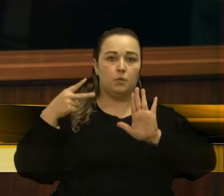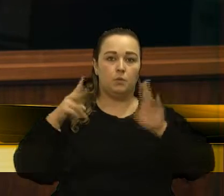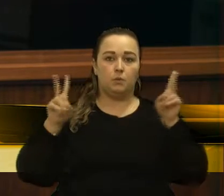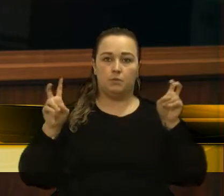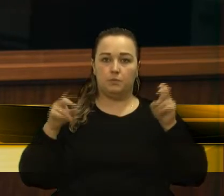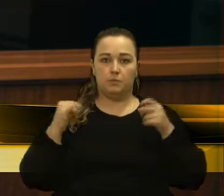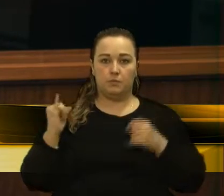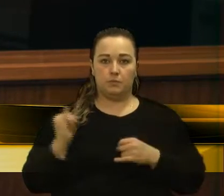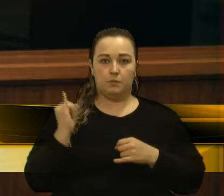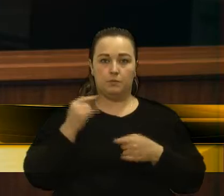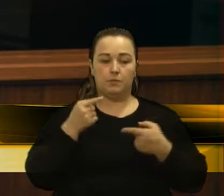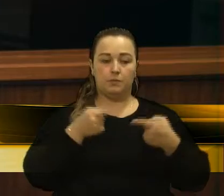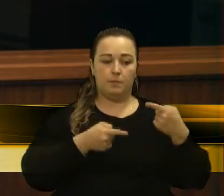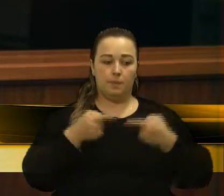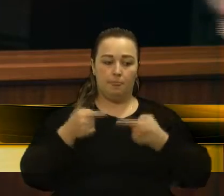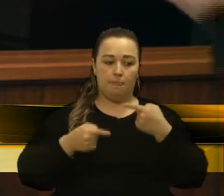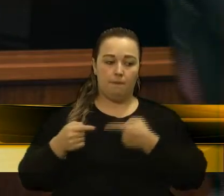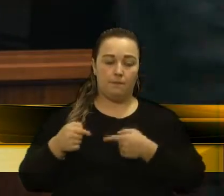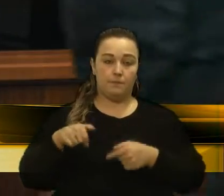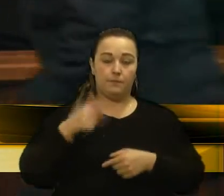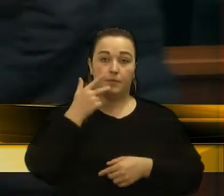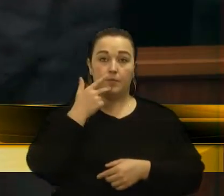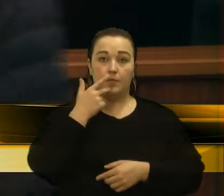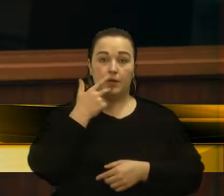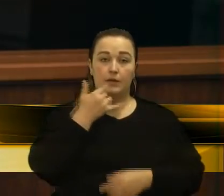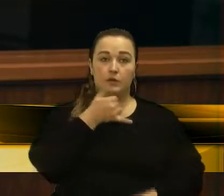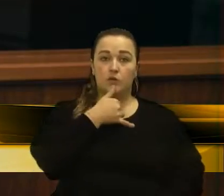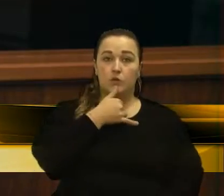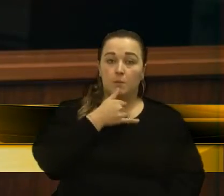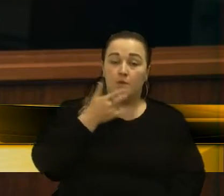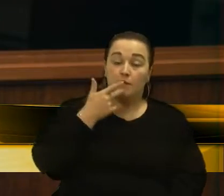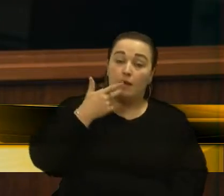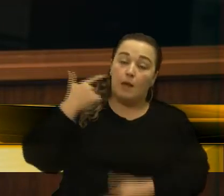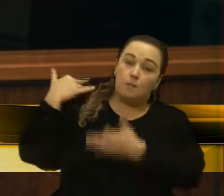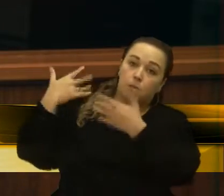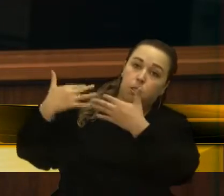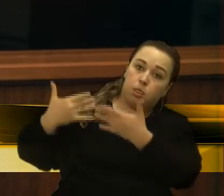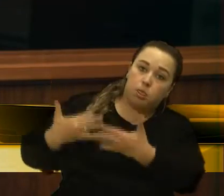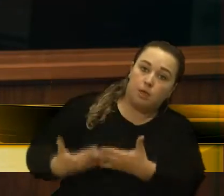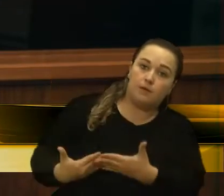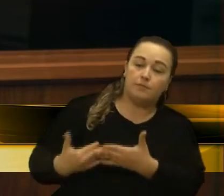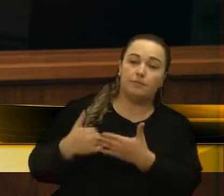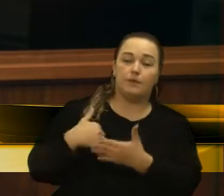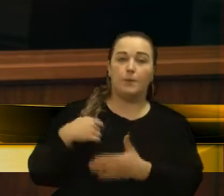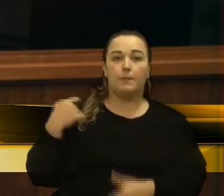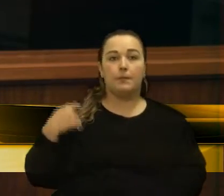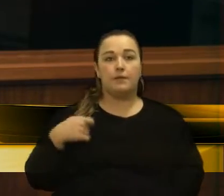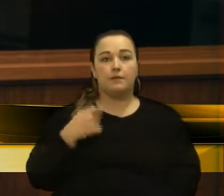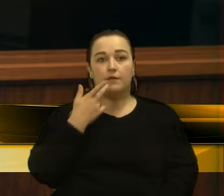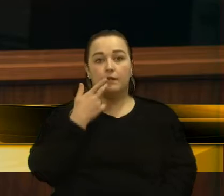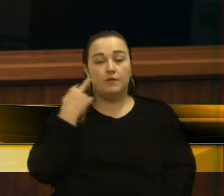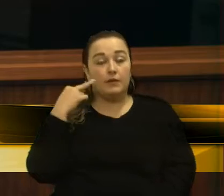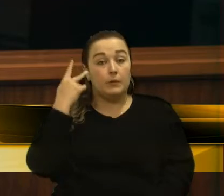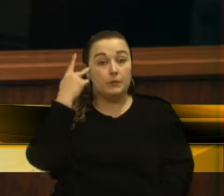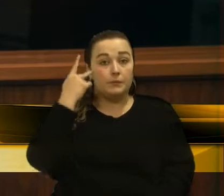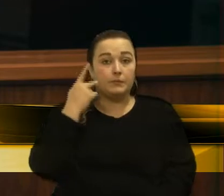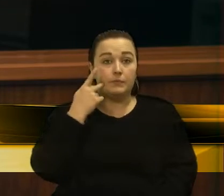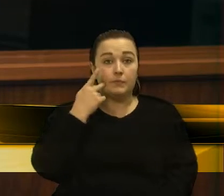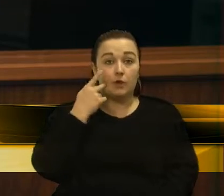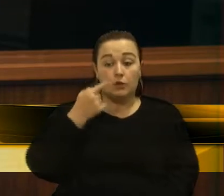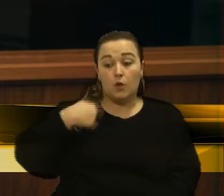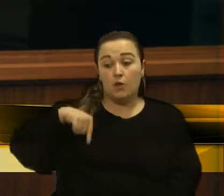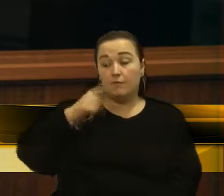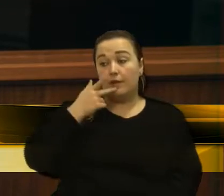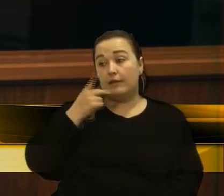no plenário aqui, me desculpem me estender, mas eu preciso falar, né, já que o vereador Renato Nunes disse que a gente